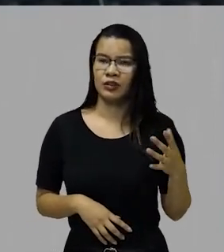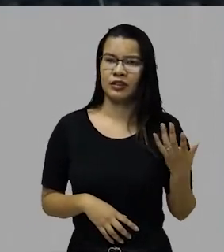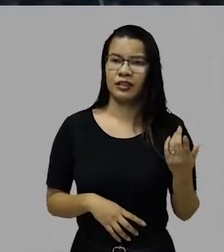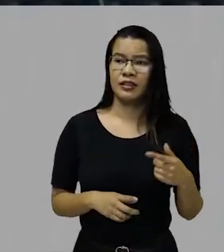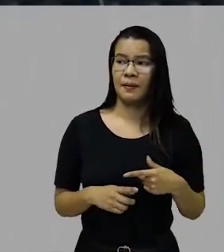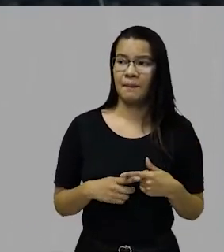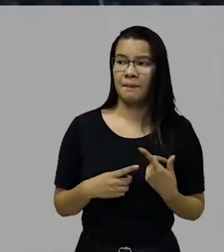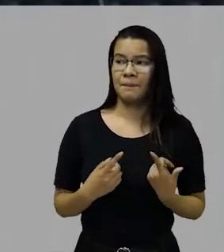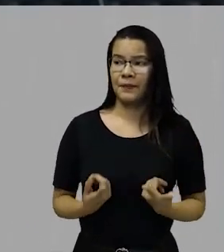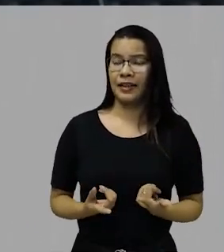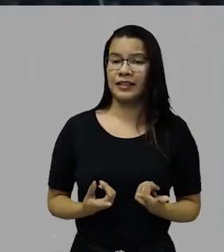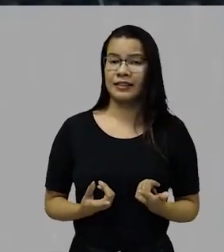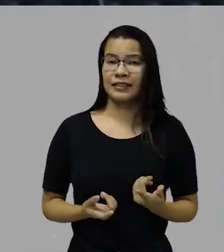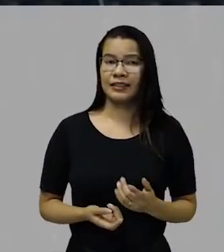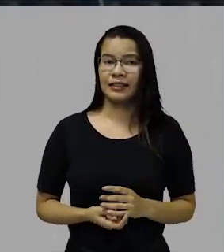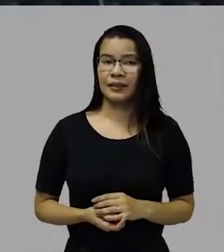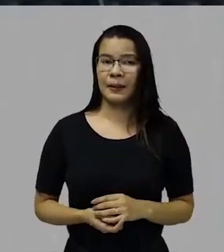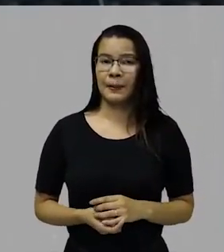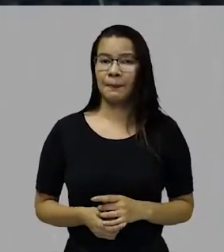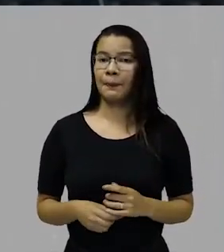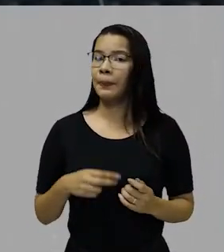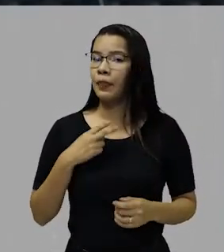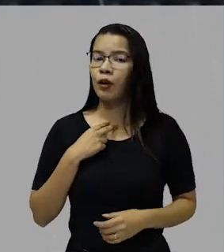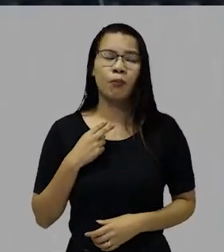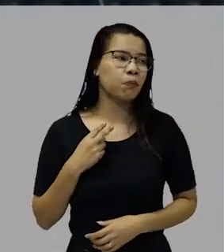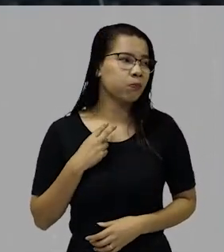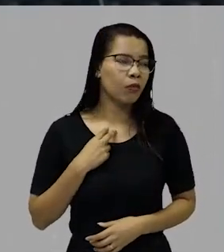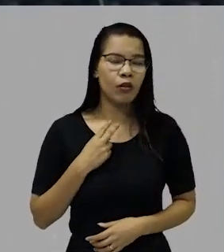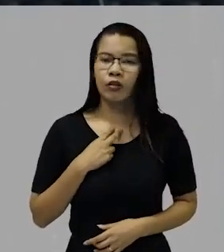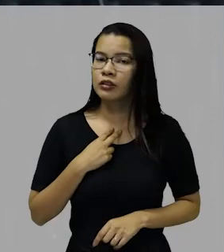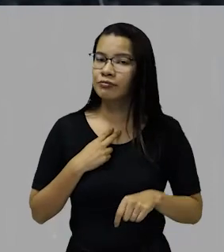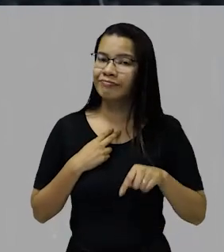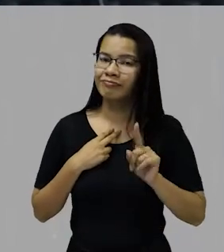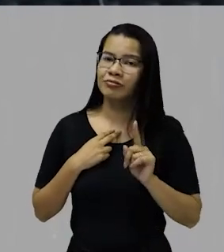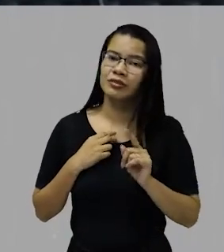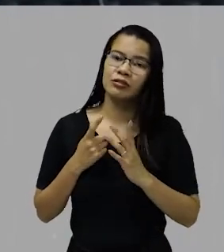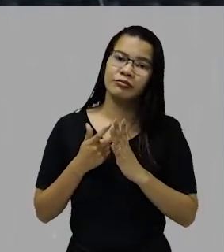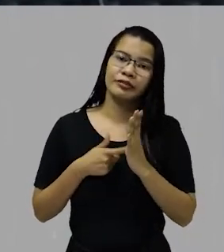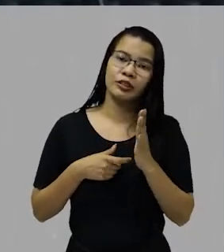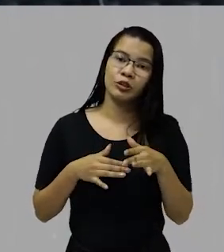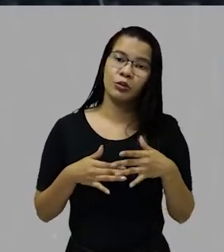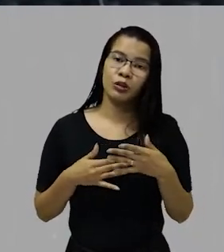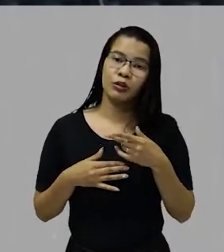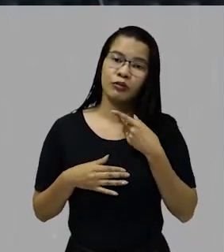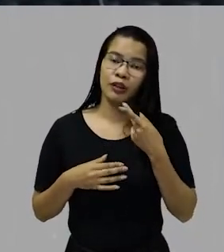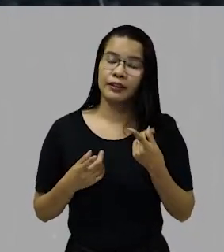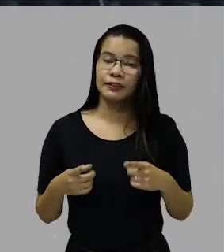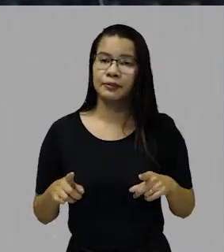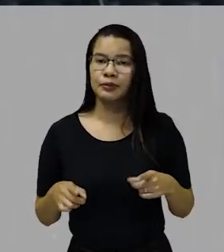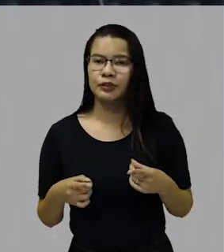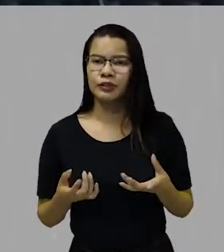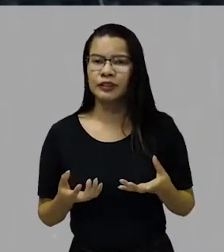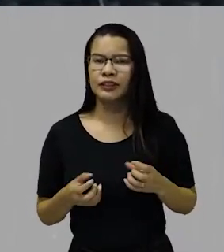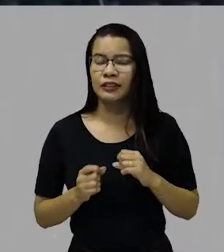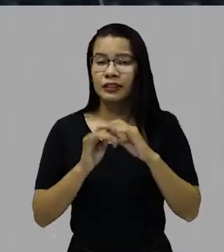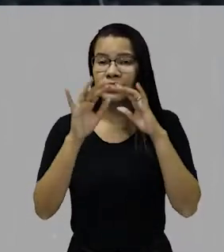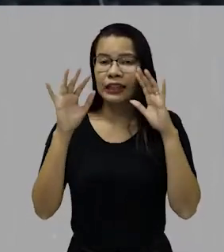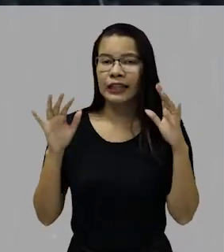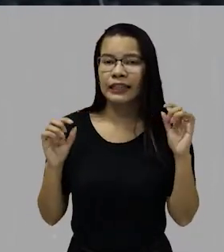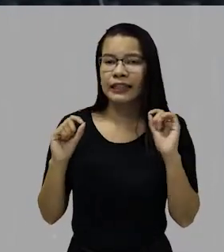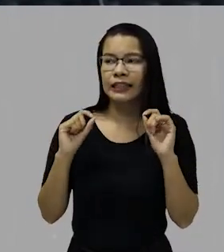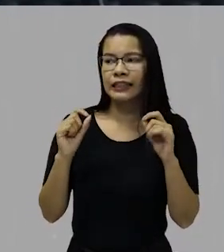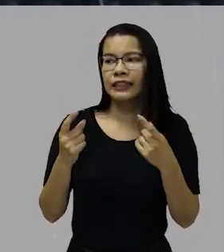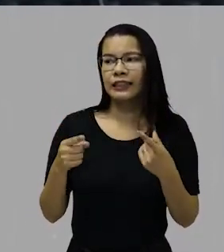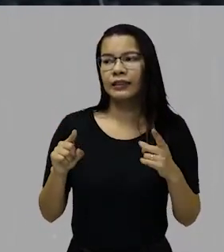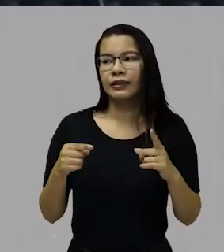informal. Porém, isso não deve ir para o teu texto, certo? Quando eu falo de música, eu quero deixar bem claro que